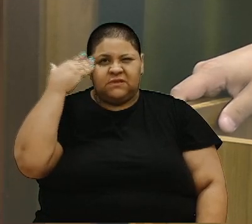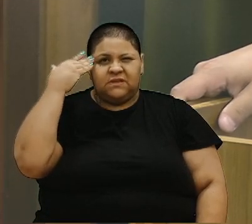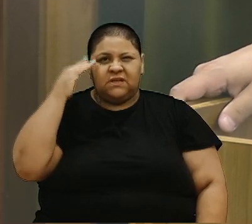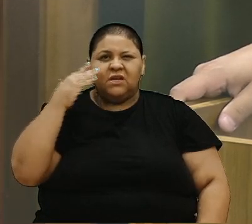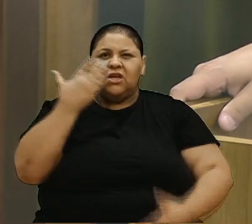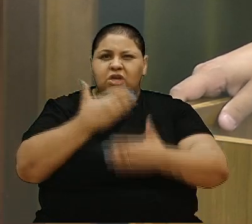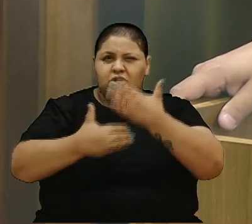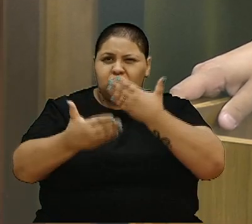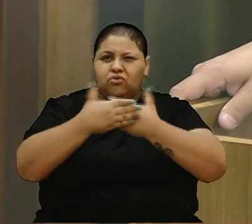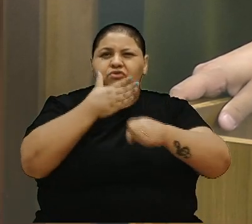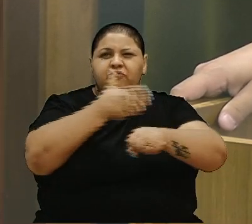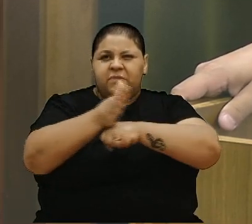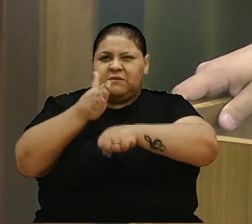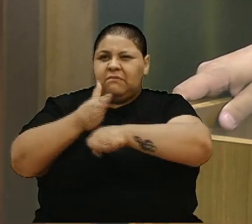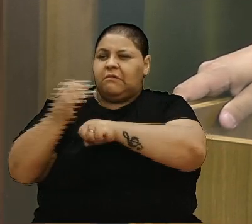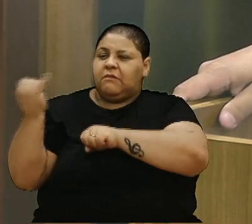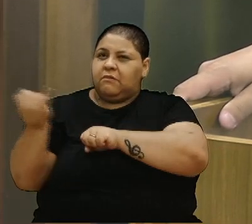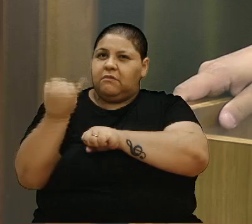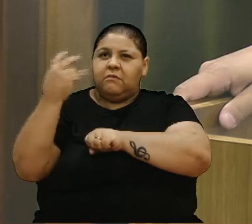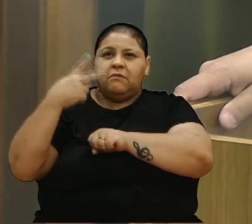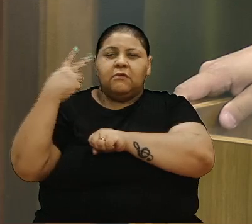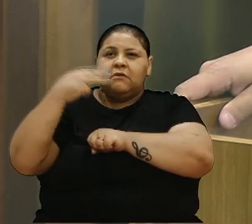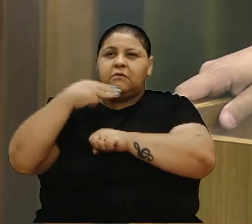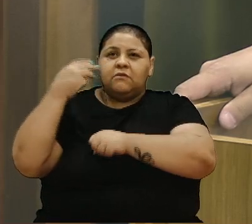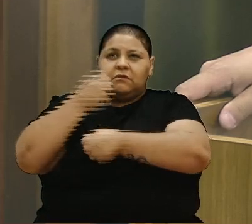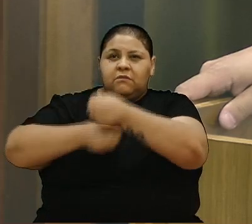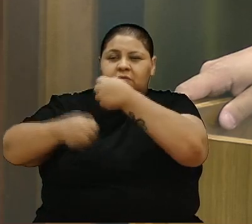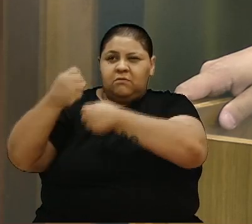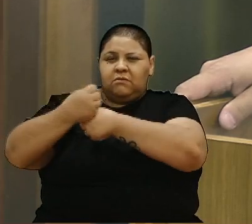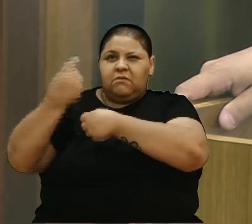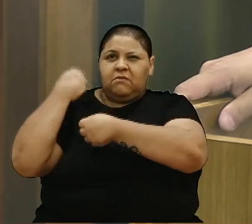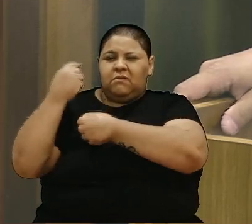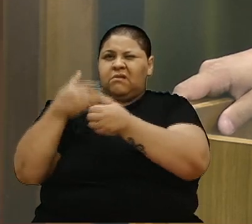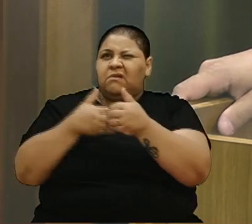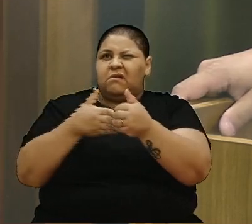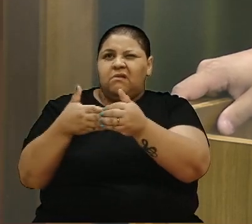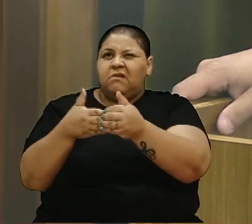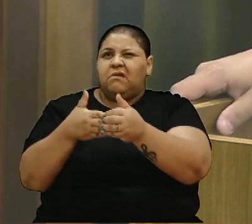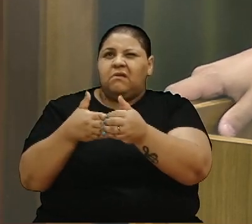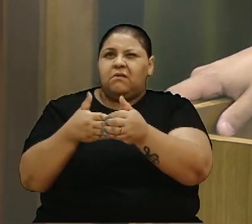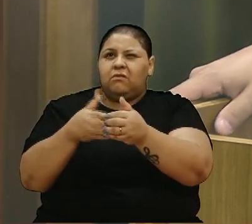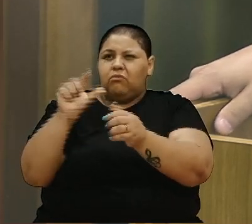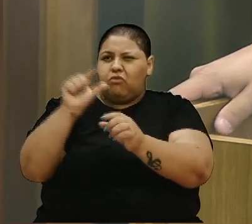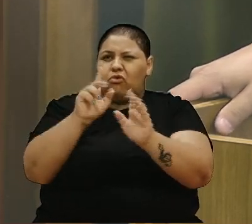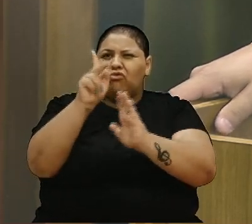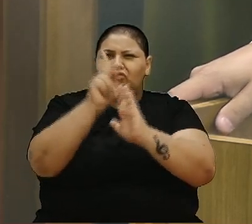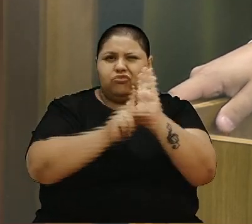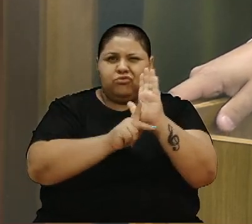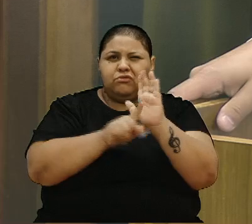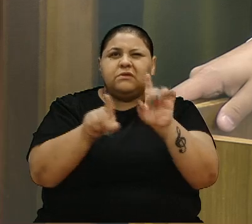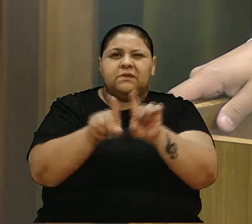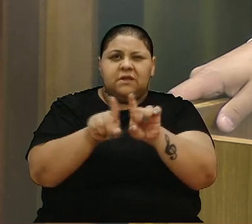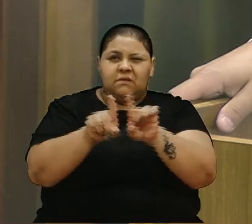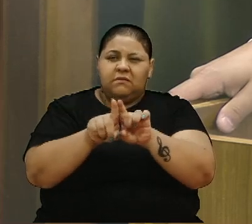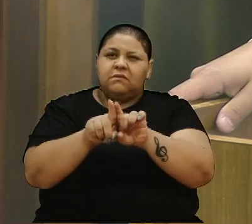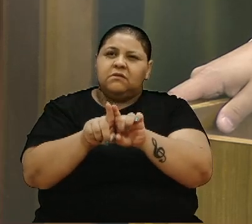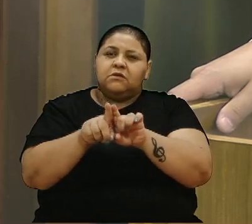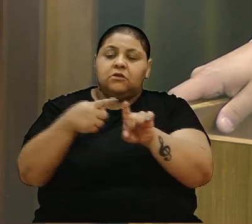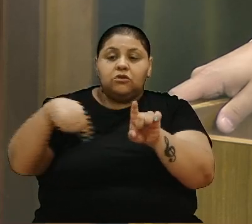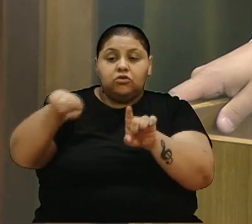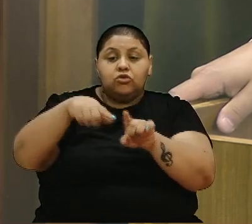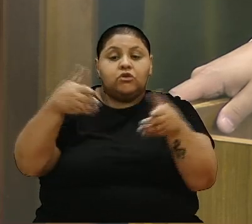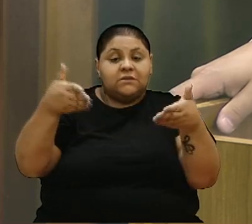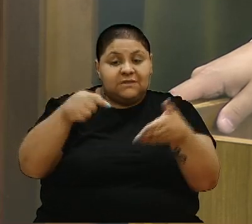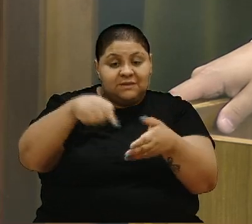uma participação importante. A vereadora Marisol, ano passado, acompanhou uma parte do projeto, estiveram à frente também, para que nós,